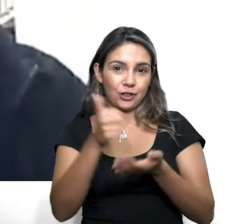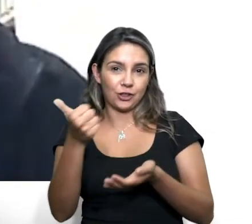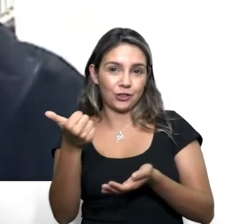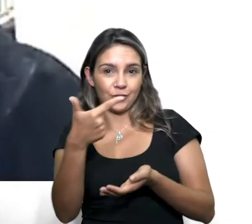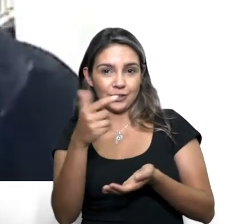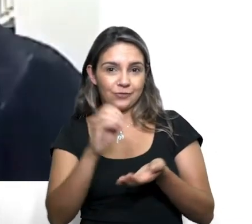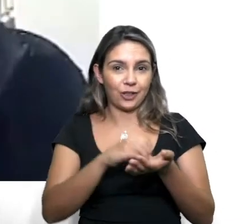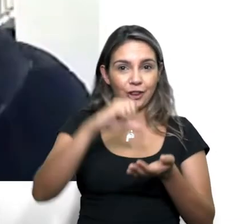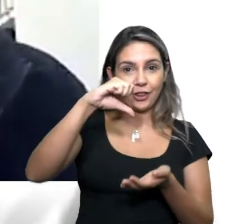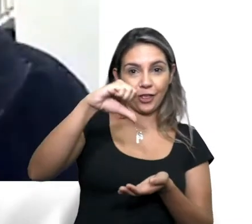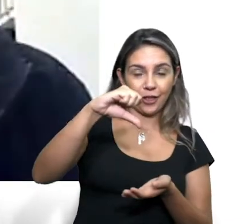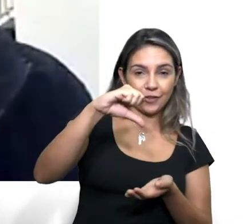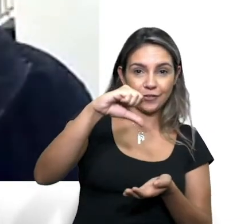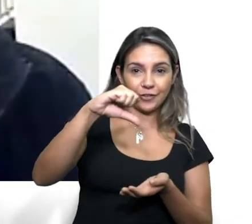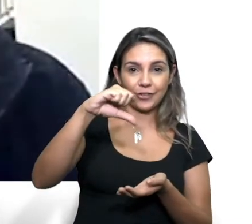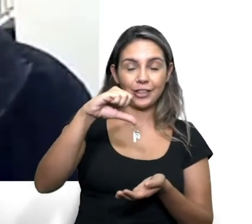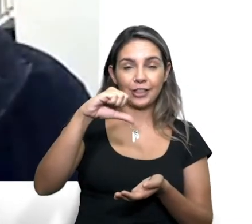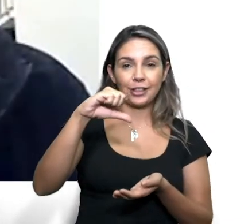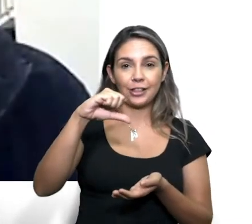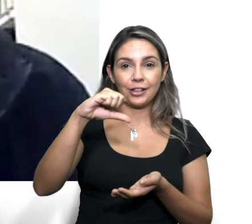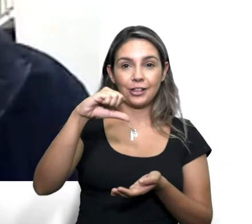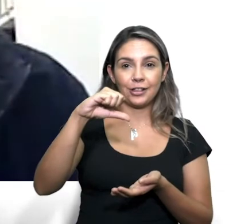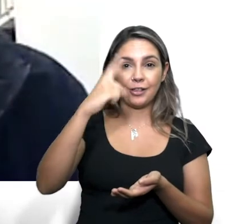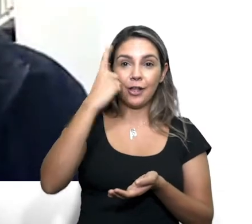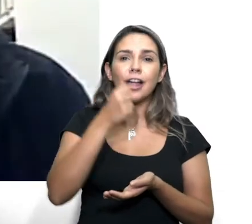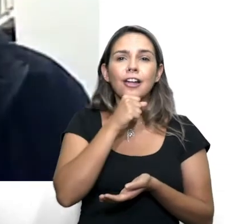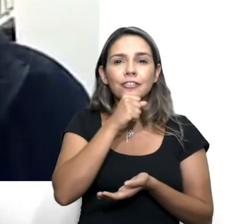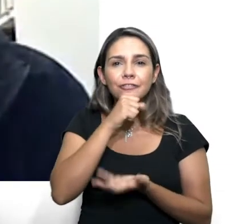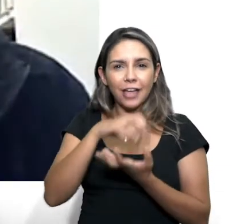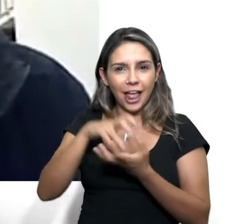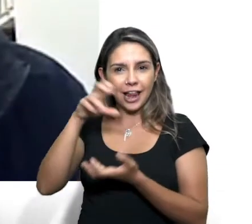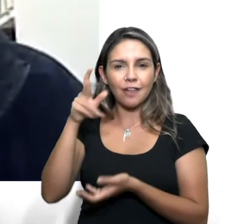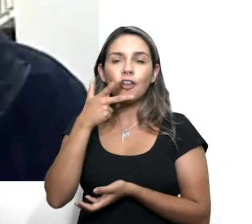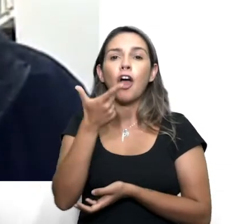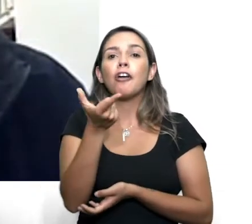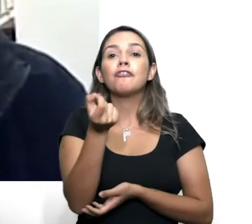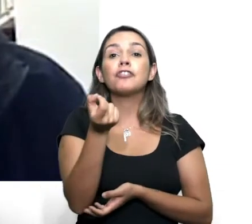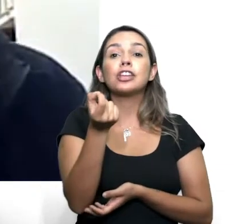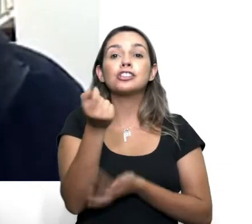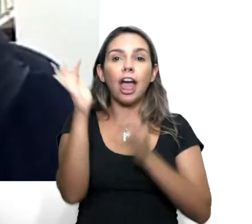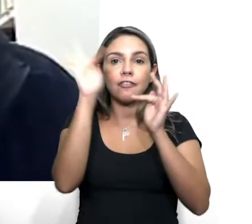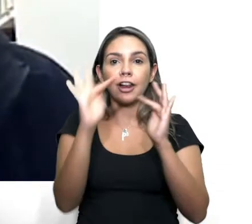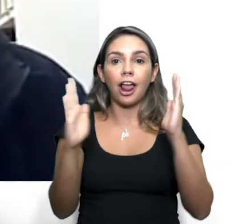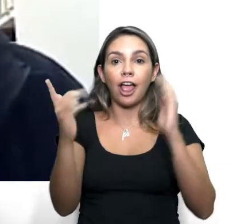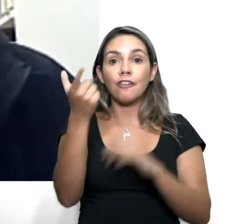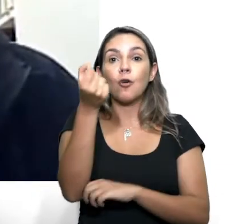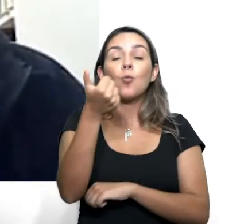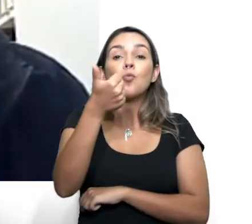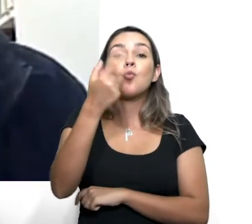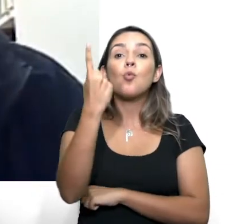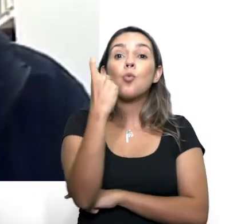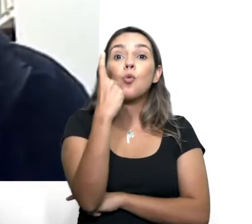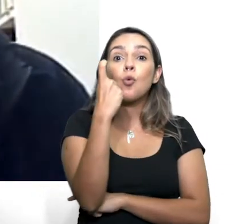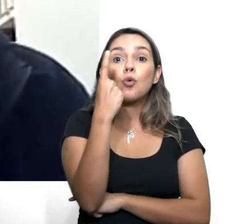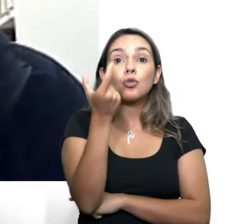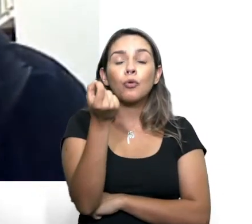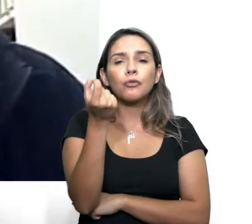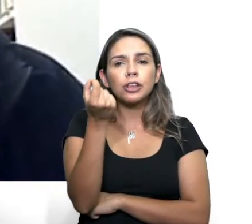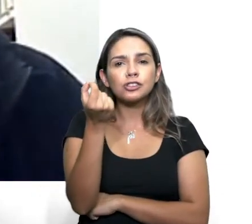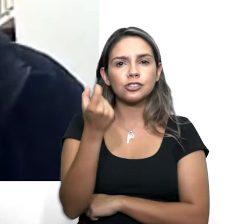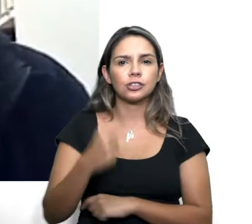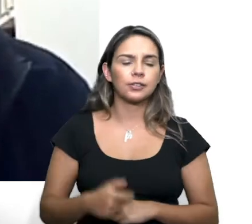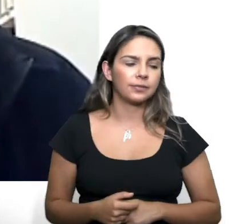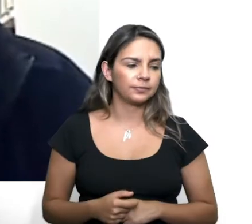vezes 9, e, por exemplo, apareceu uma senhora que disse 20, único 20. E eu